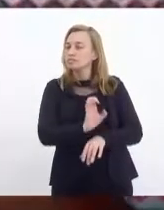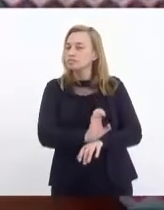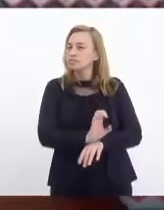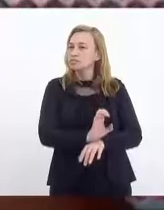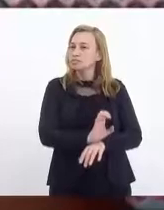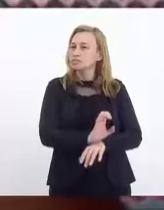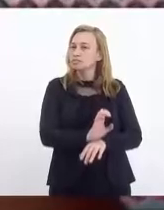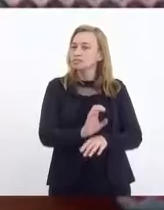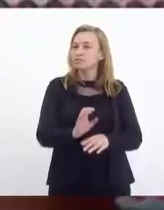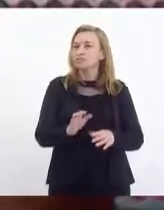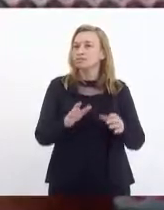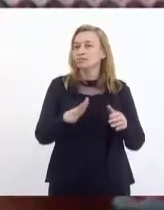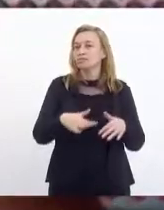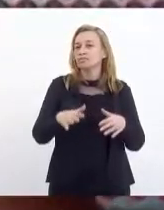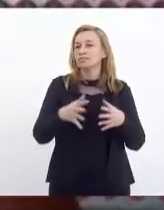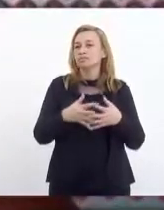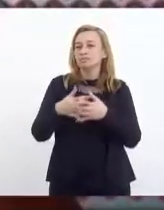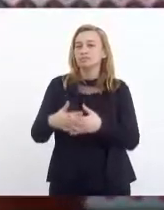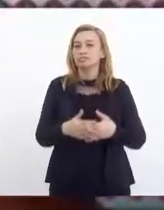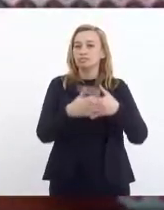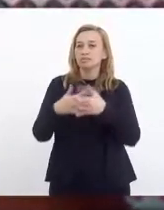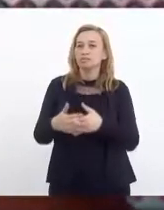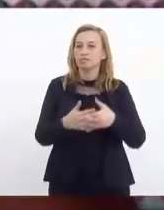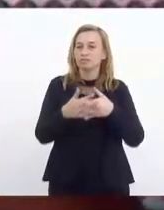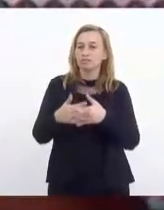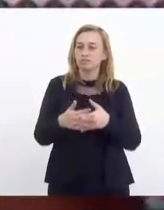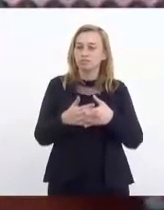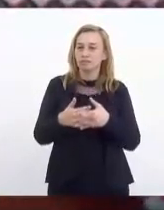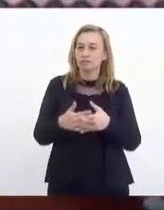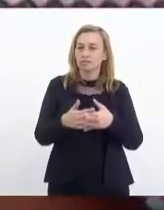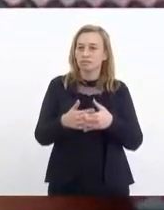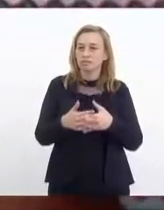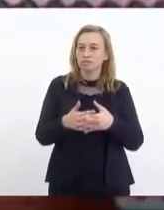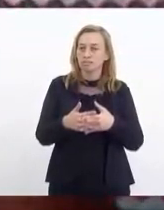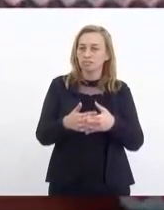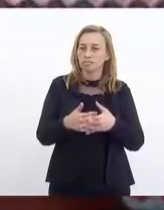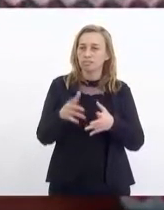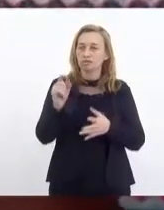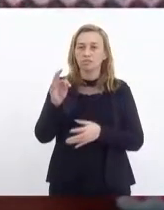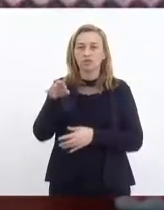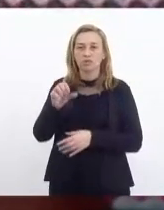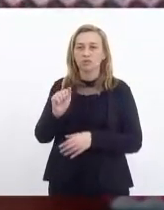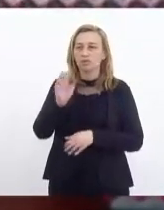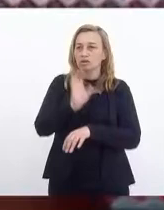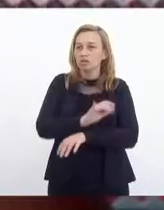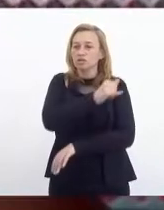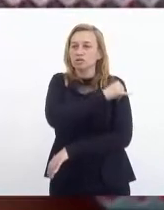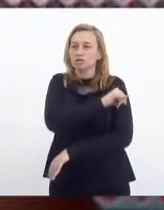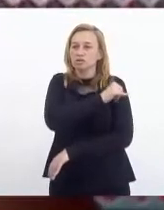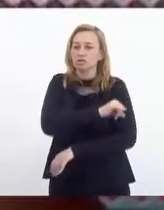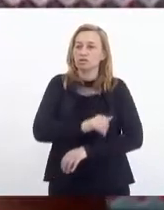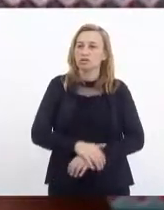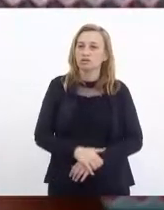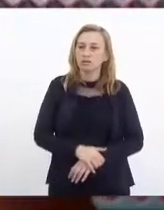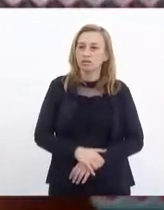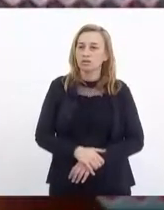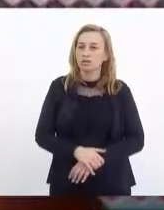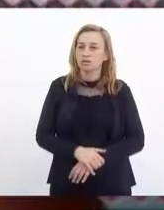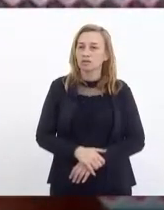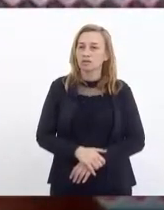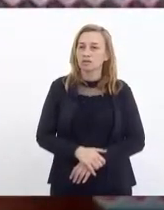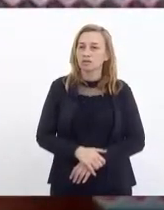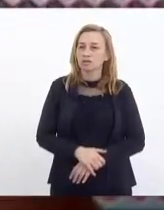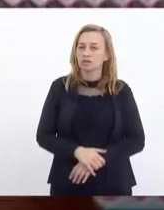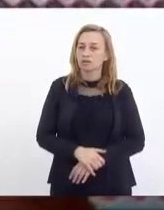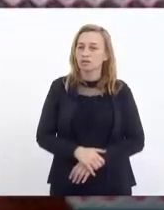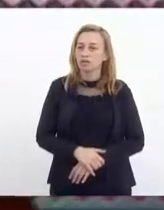aquisição de caminhão feita por transportador autônomo de cargas no âmbito do Estado do Rio de Janeiro. Nosso parecer